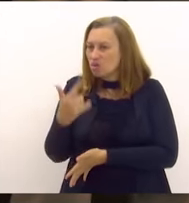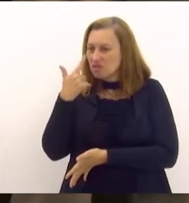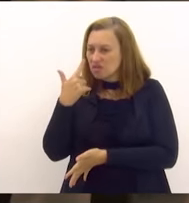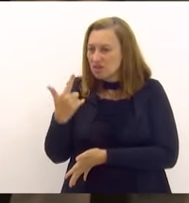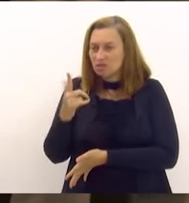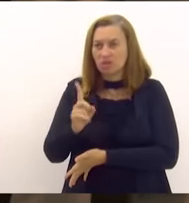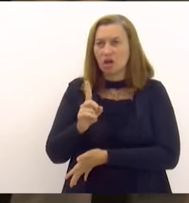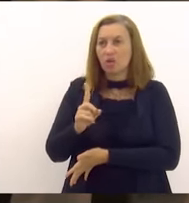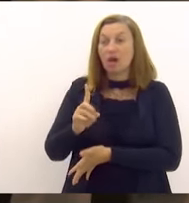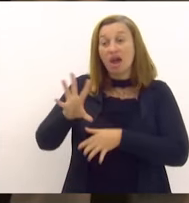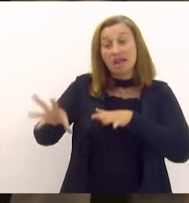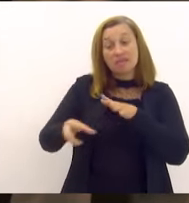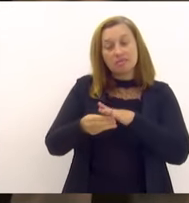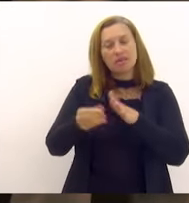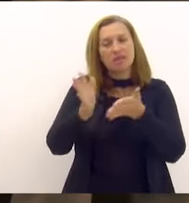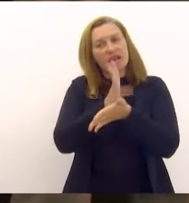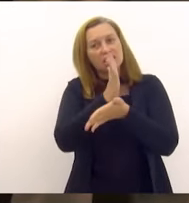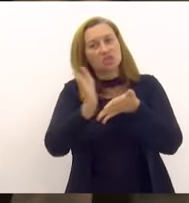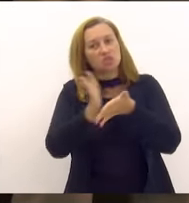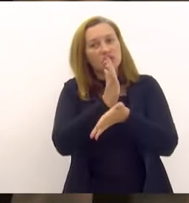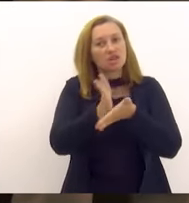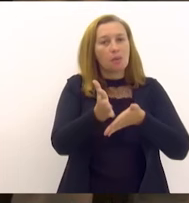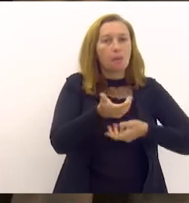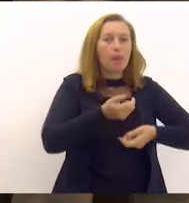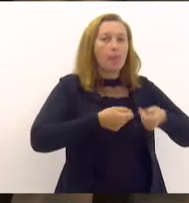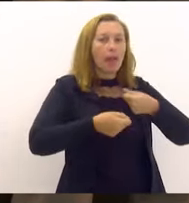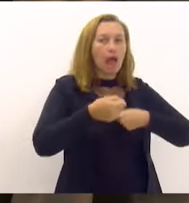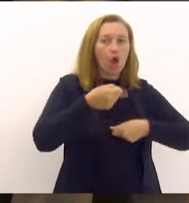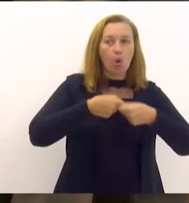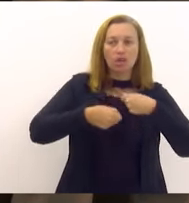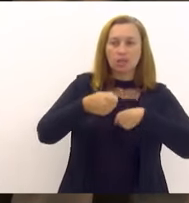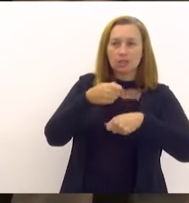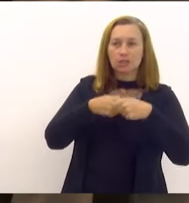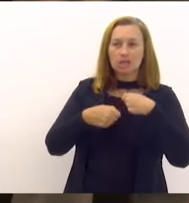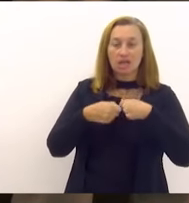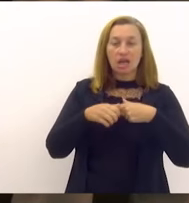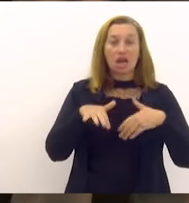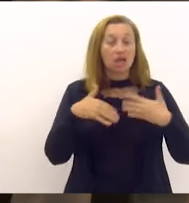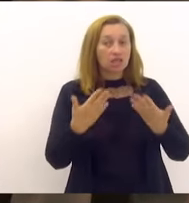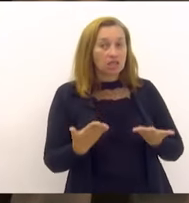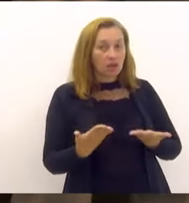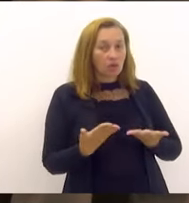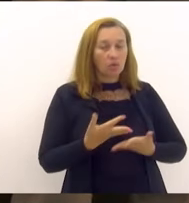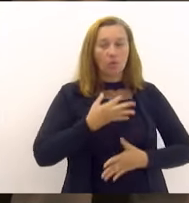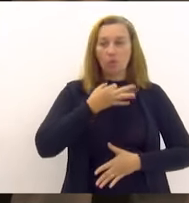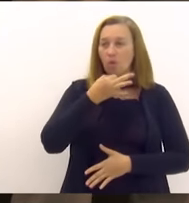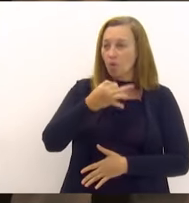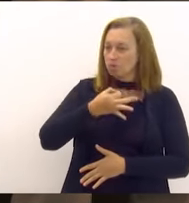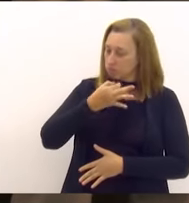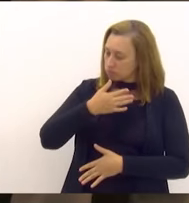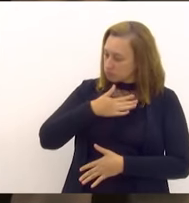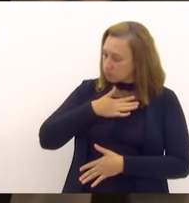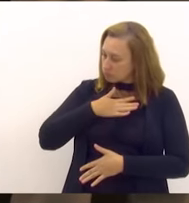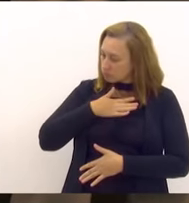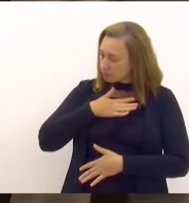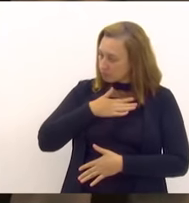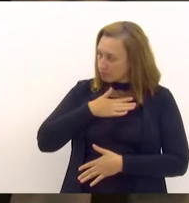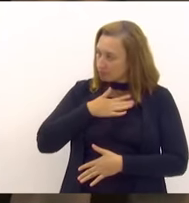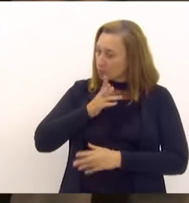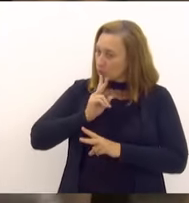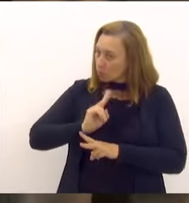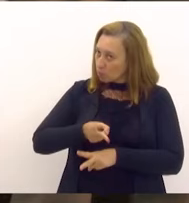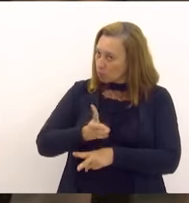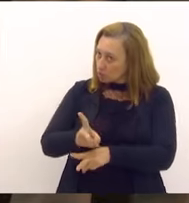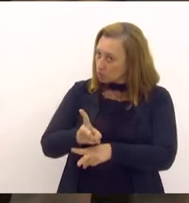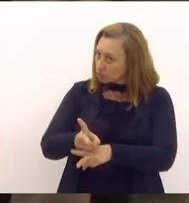servem, muitas vezes, para negociação. Então, estou fazendo as minhas observações, continuo